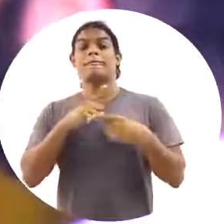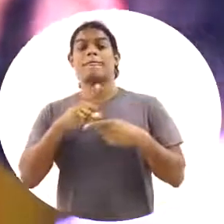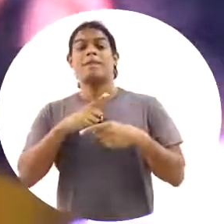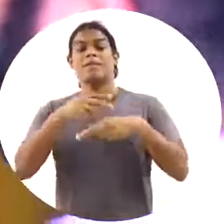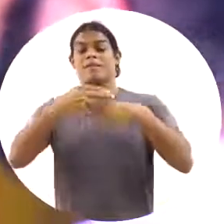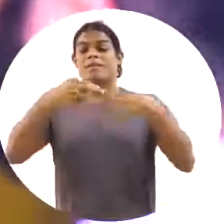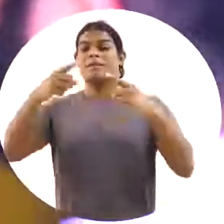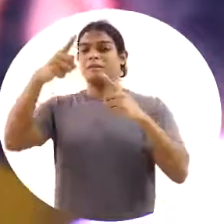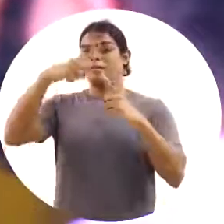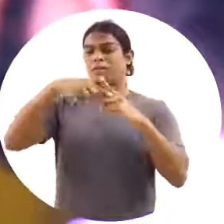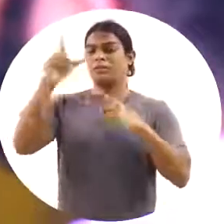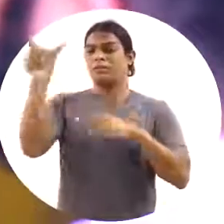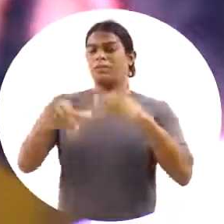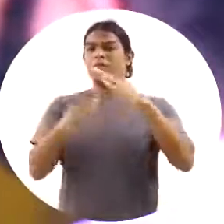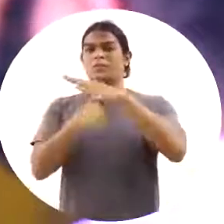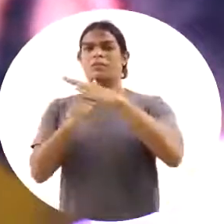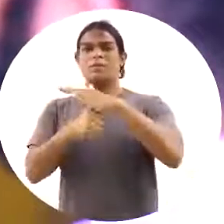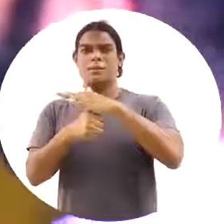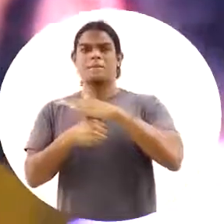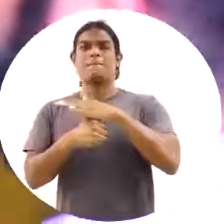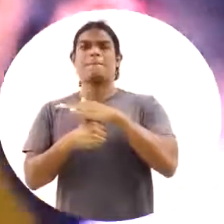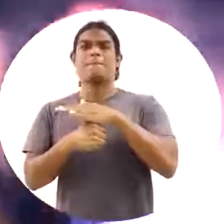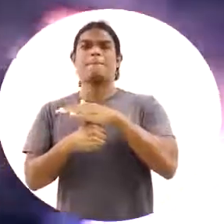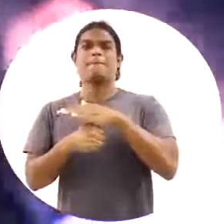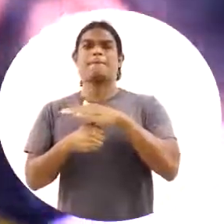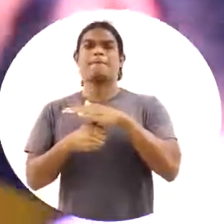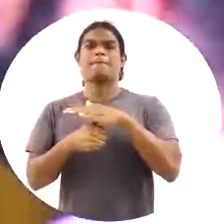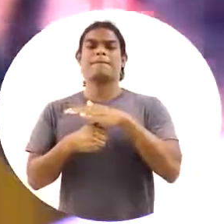vários tipos de clientes. Por exemplo, cliente corporativo, ele tem